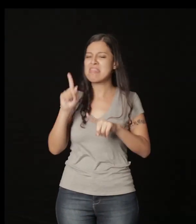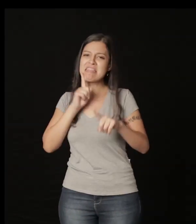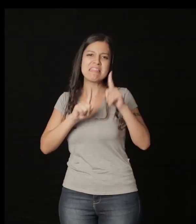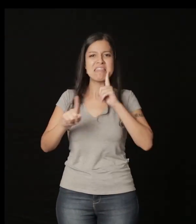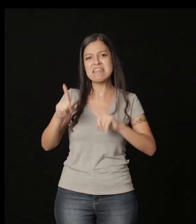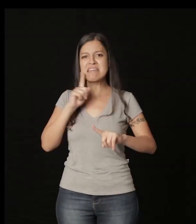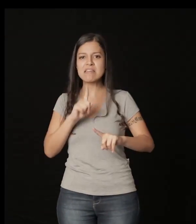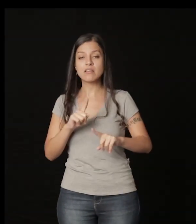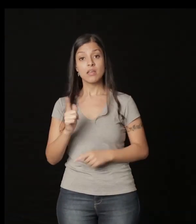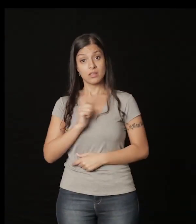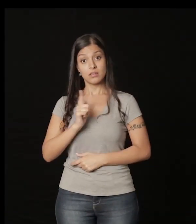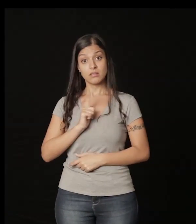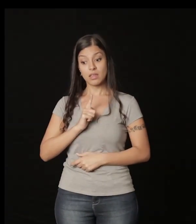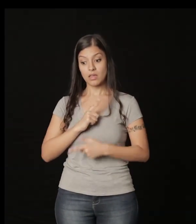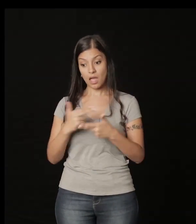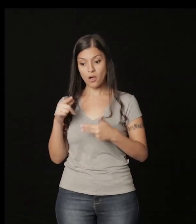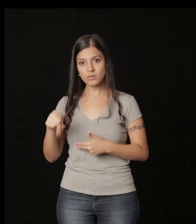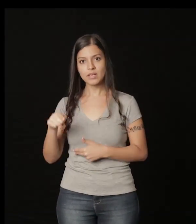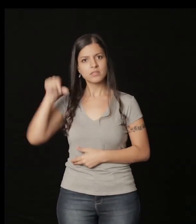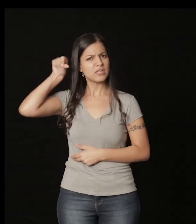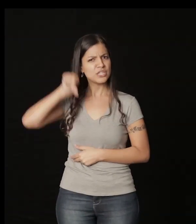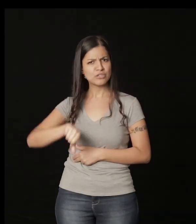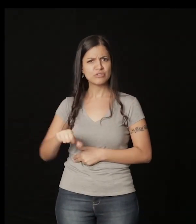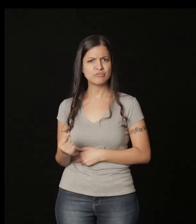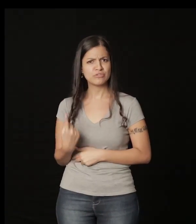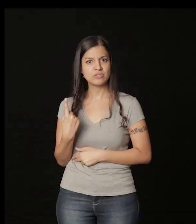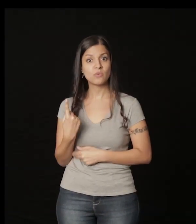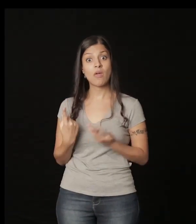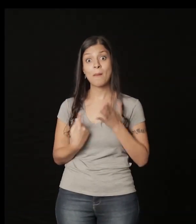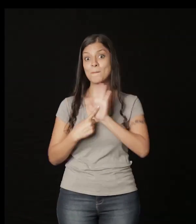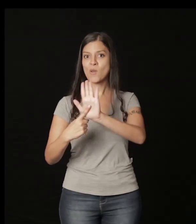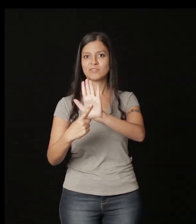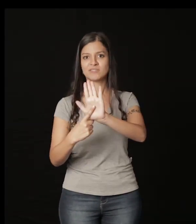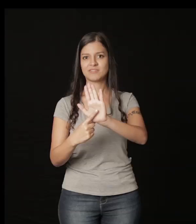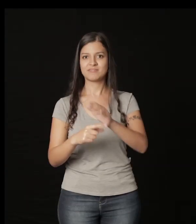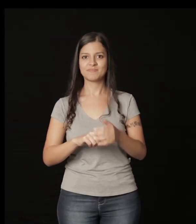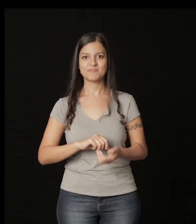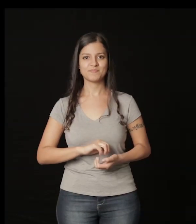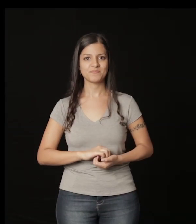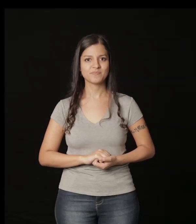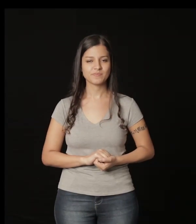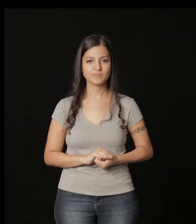traz à tona o ridículo da situação como um todo.